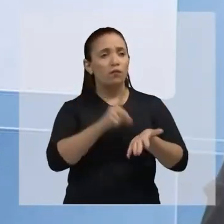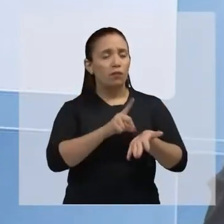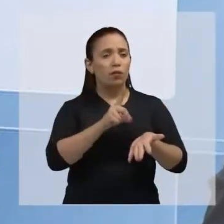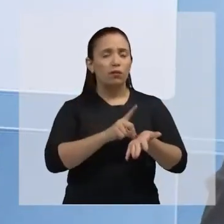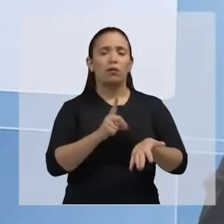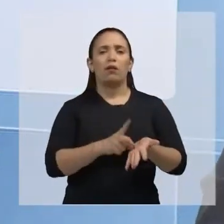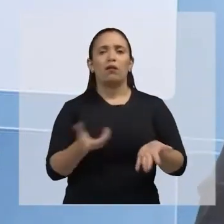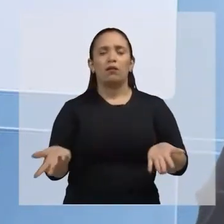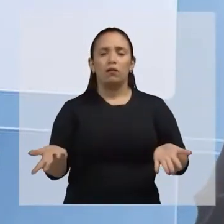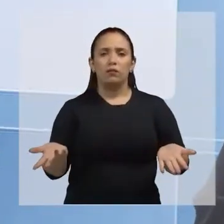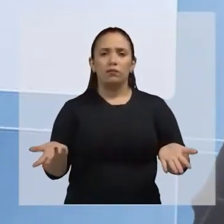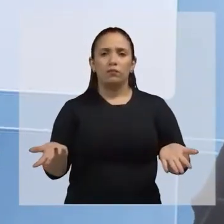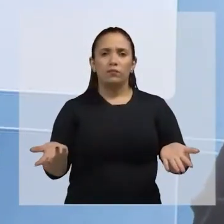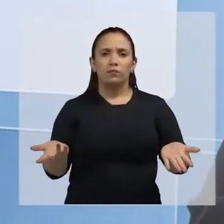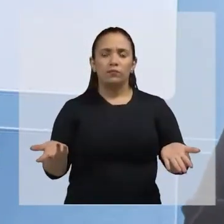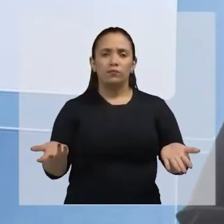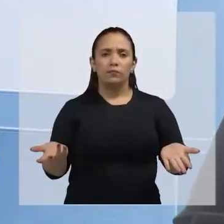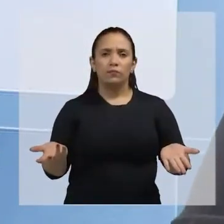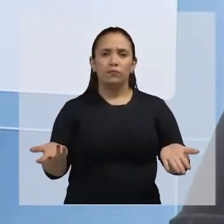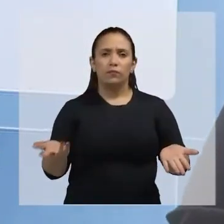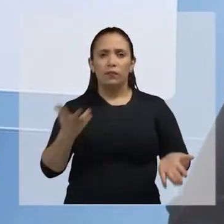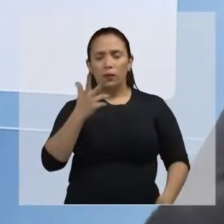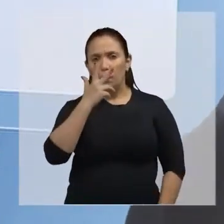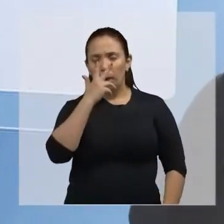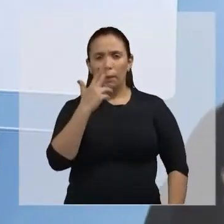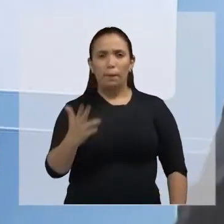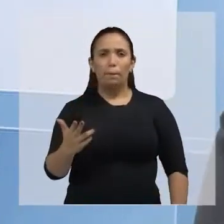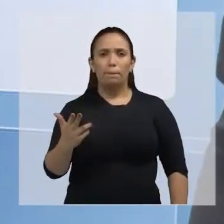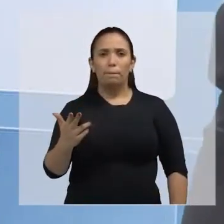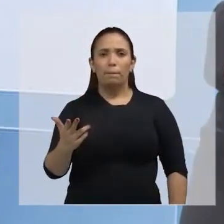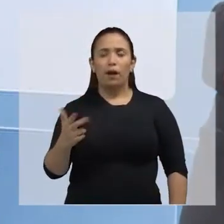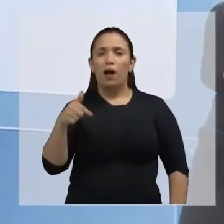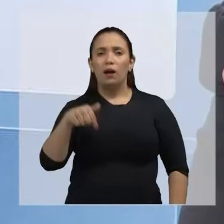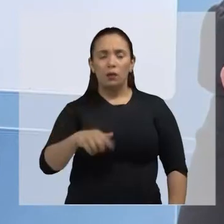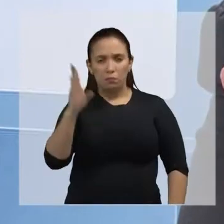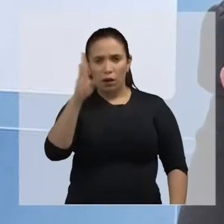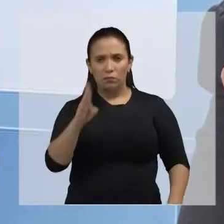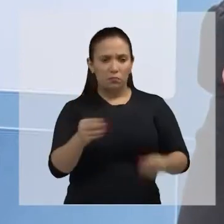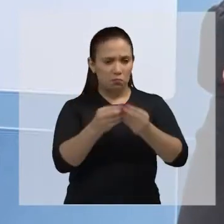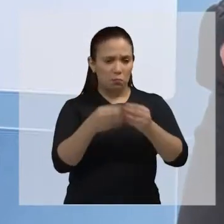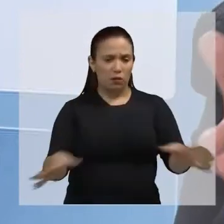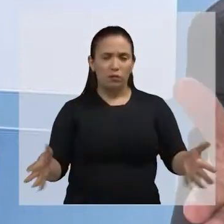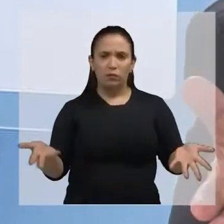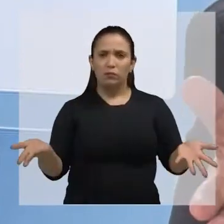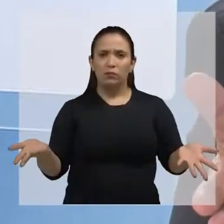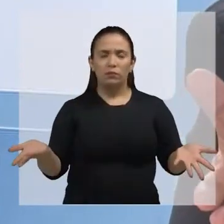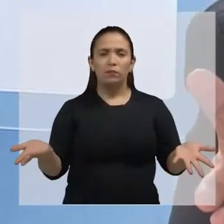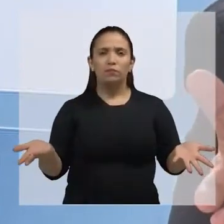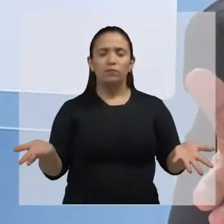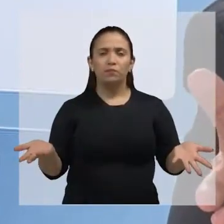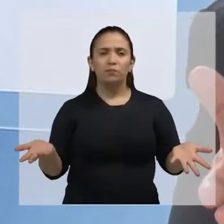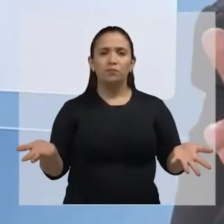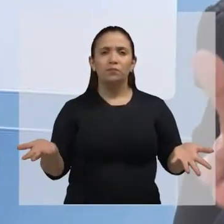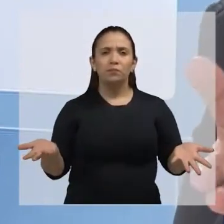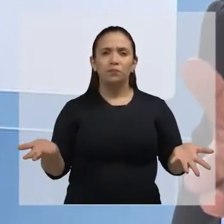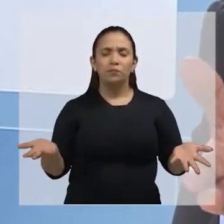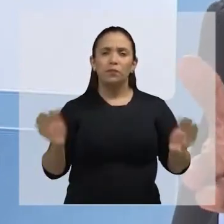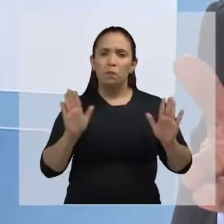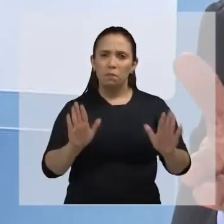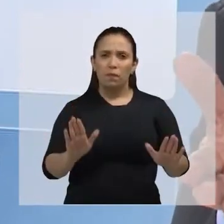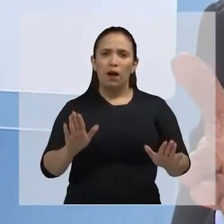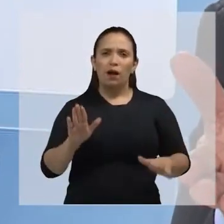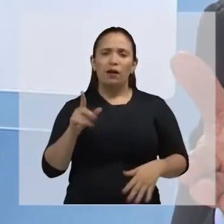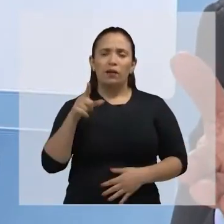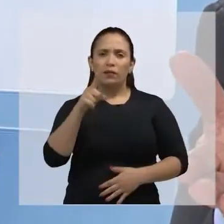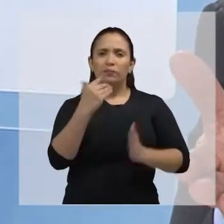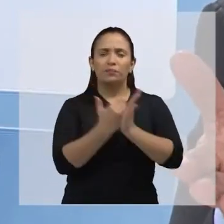fosse verdade, isso era um atentado à democracia brasileira, de morte da democracia brasileira. De morte. Só que não é